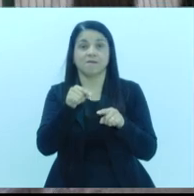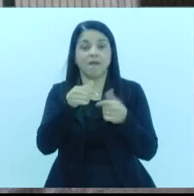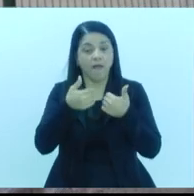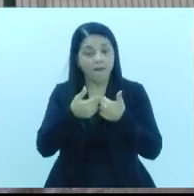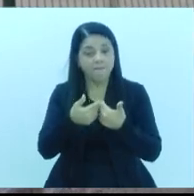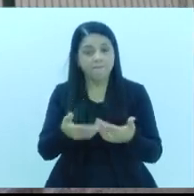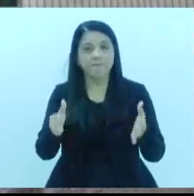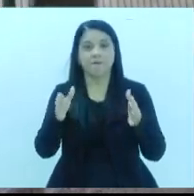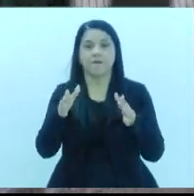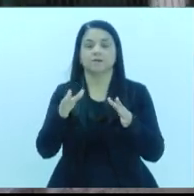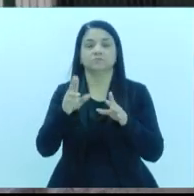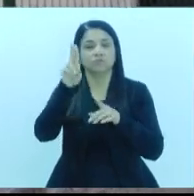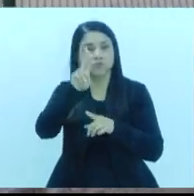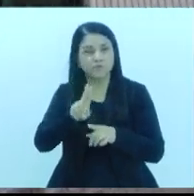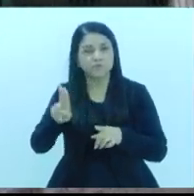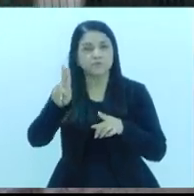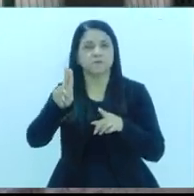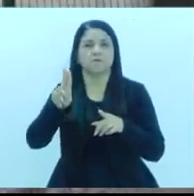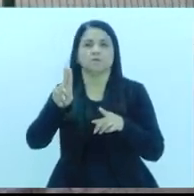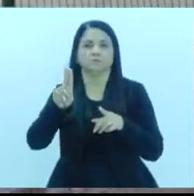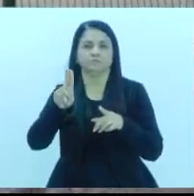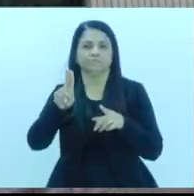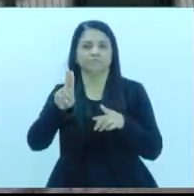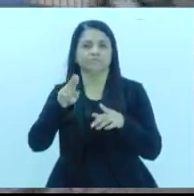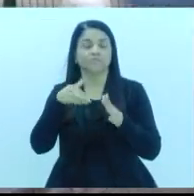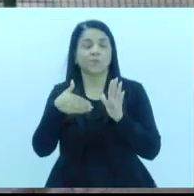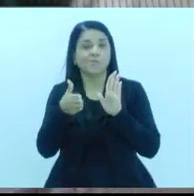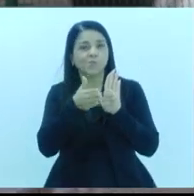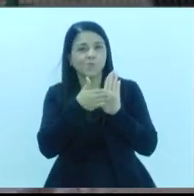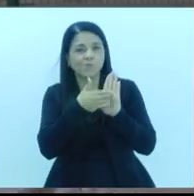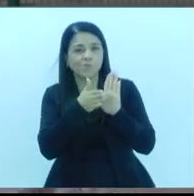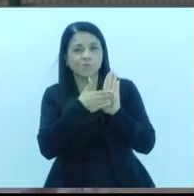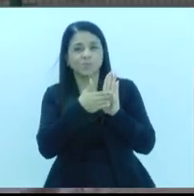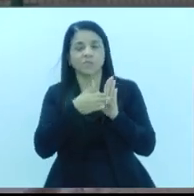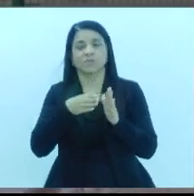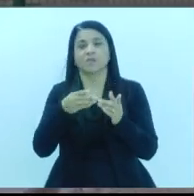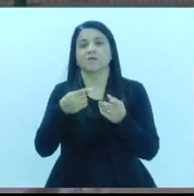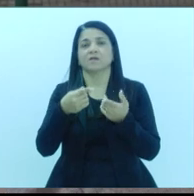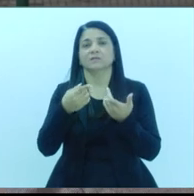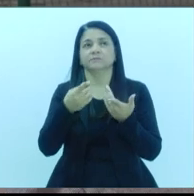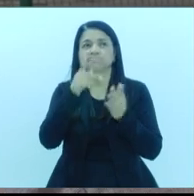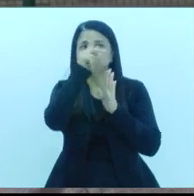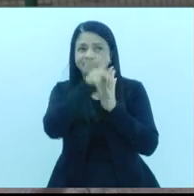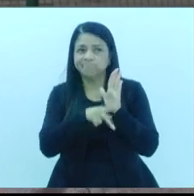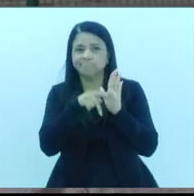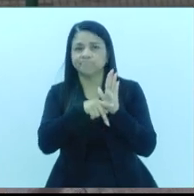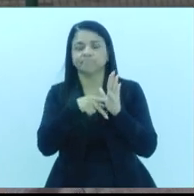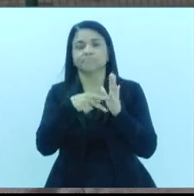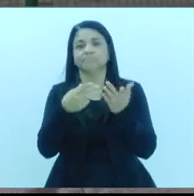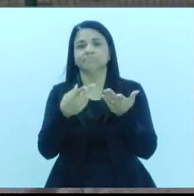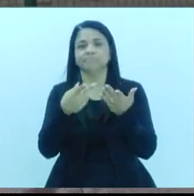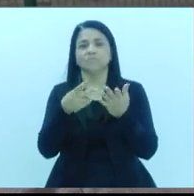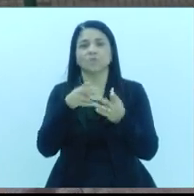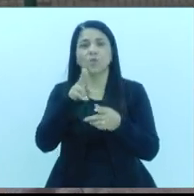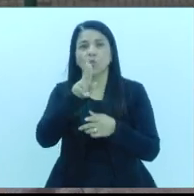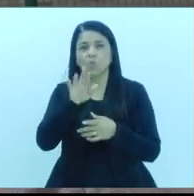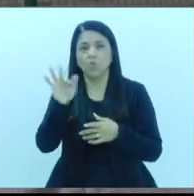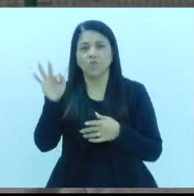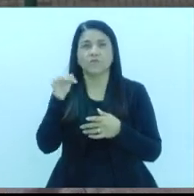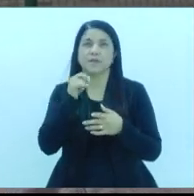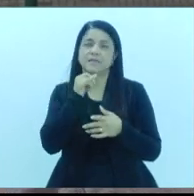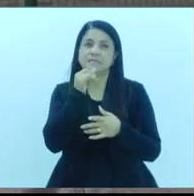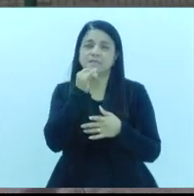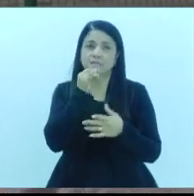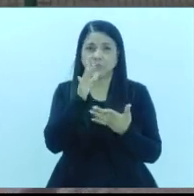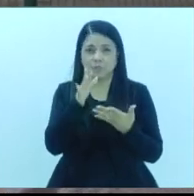aberto para a universidade como um todo. Então a gente propõe, é um formato chamado minor, a UF tem esse formato, né? Você se forma no major,